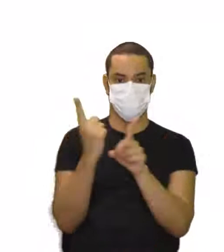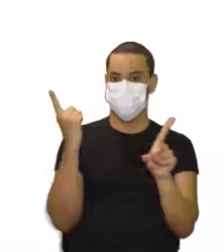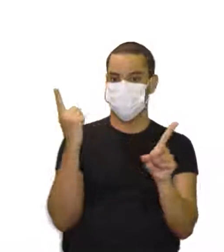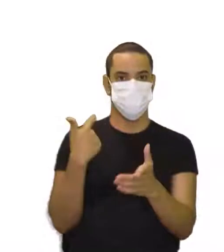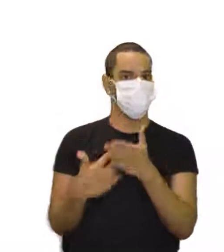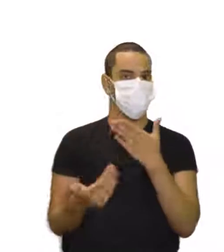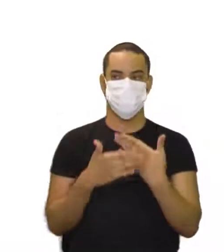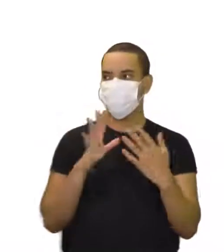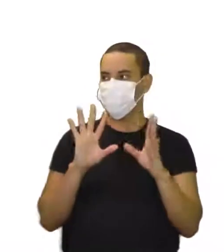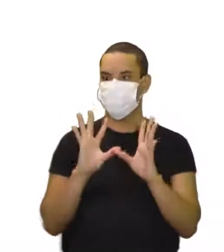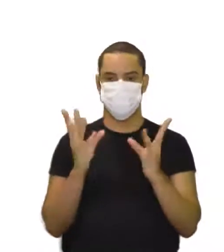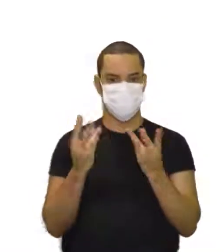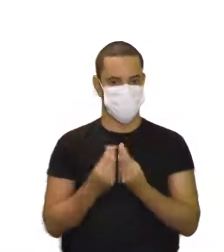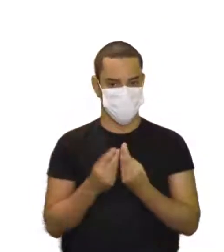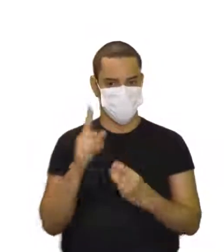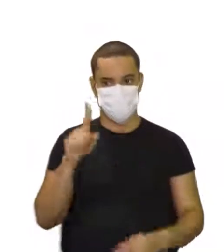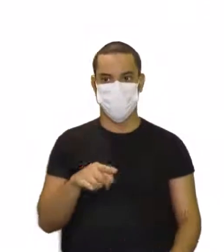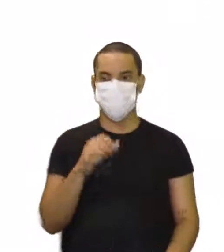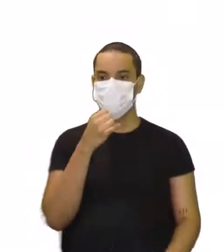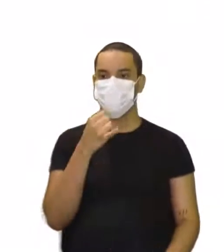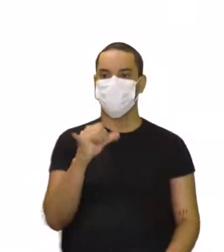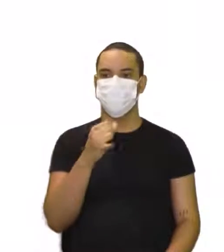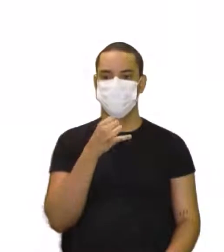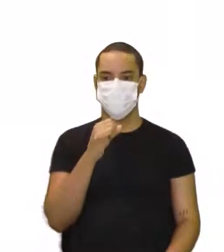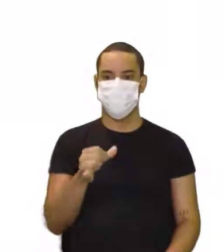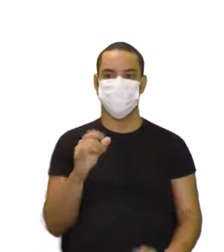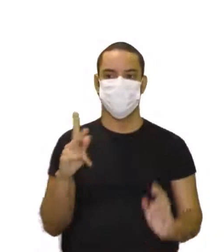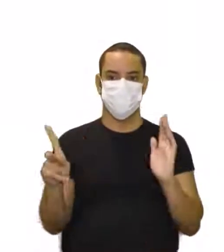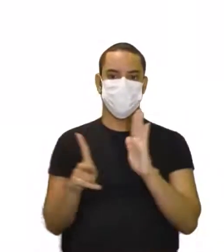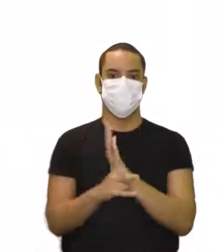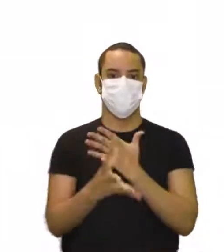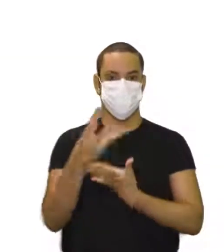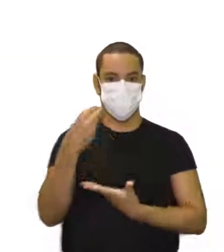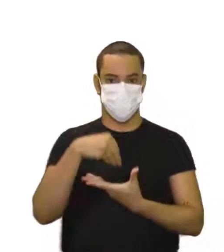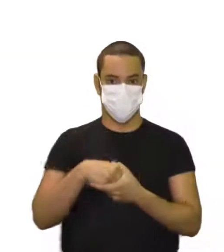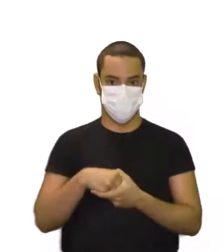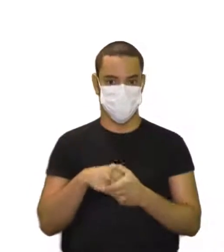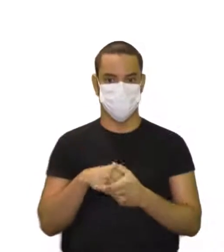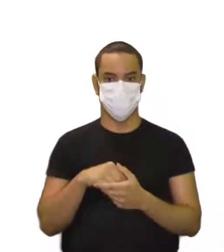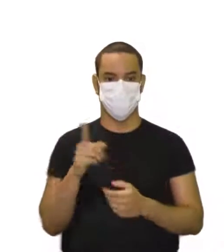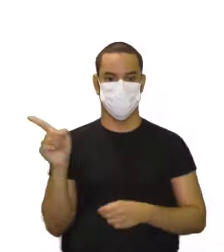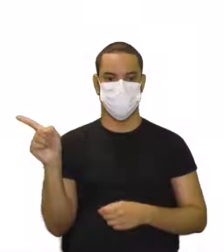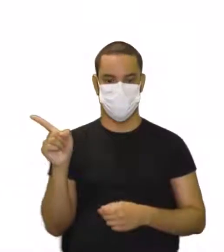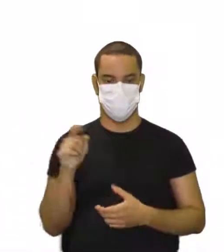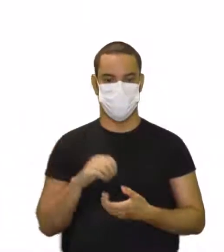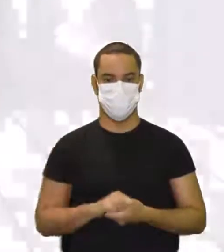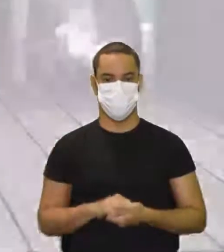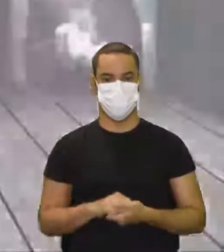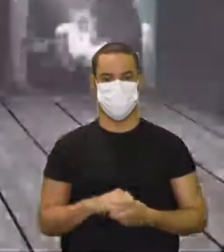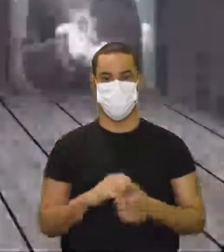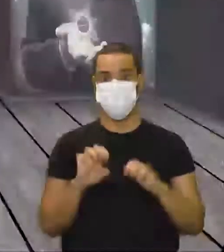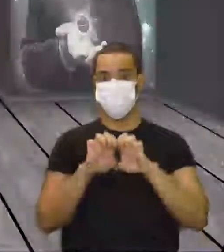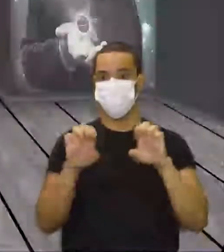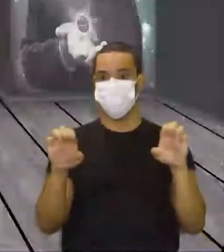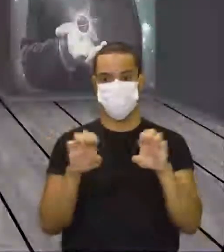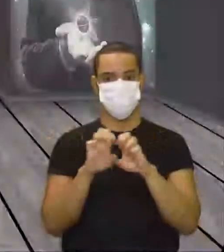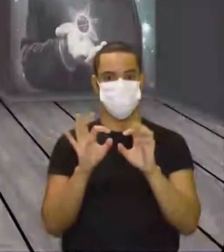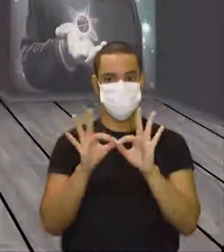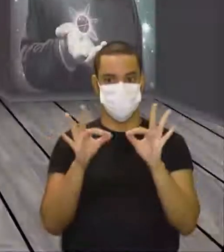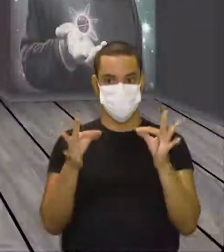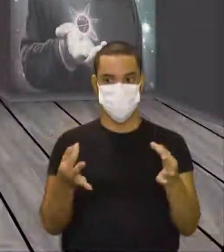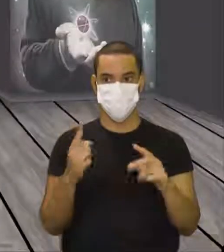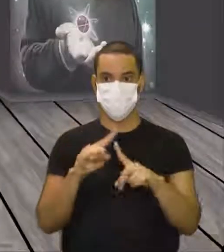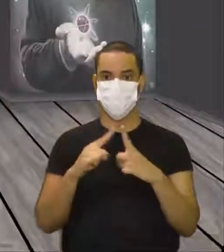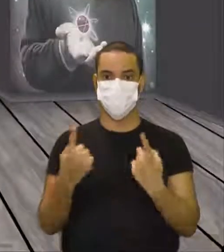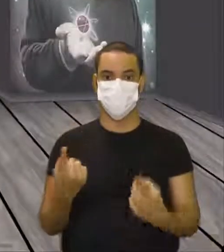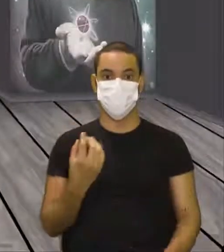partícula, né? É a energia cinética dada pela expressão. Gente, é uma equação bem simples, mas só pelo valor